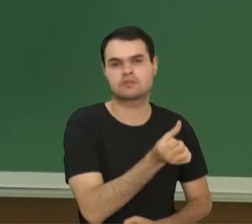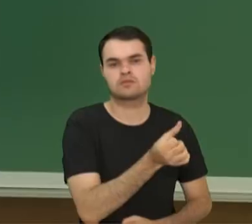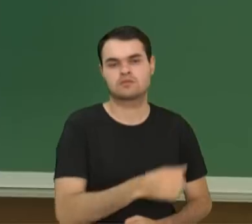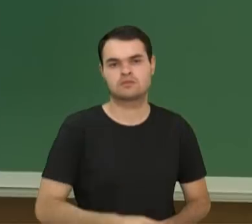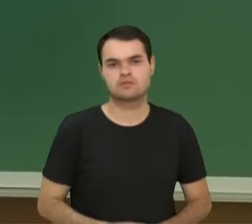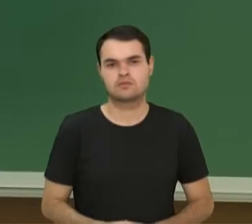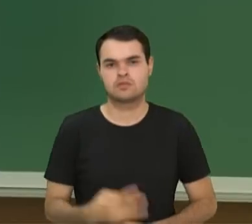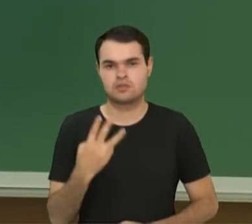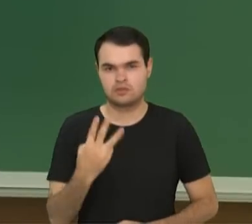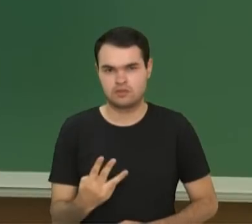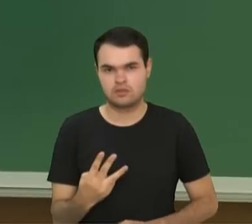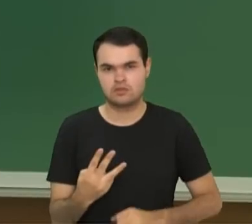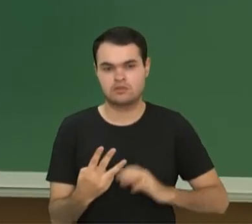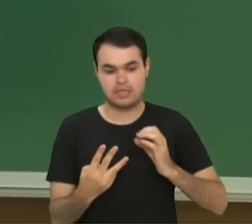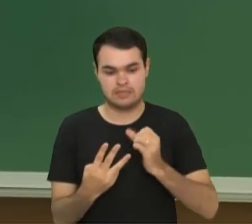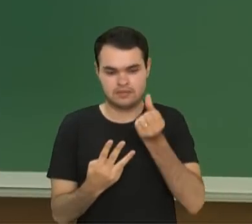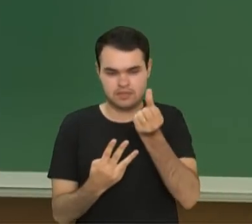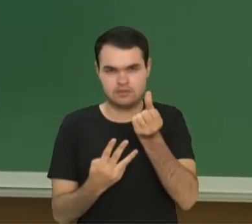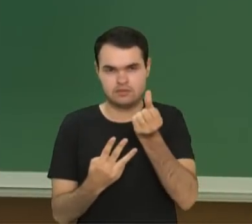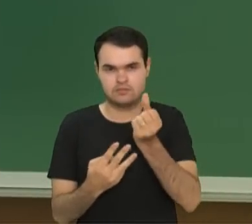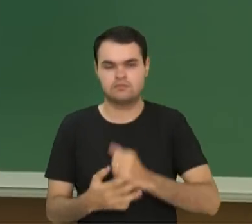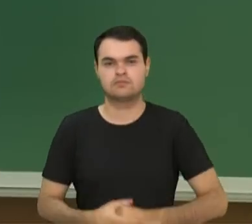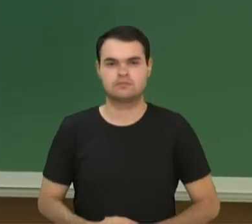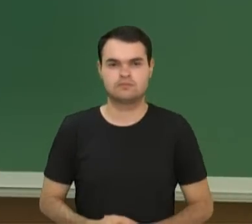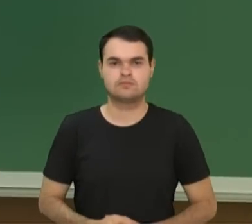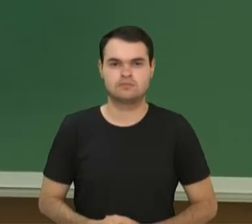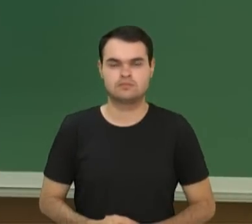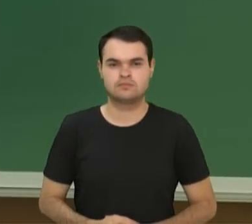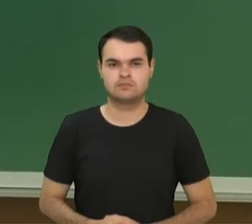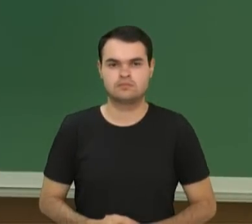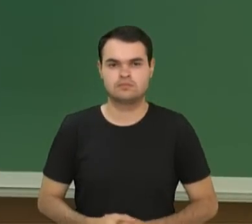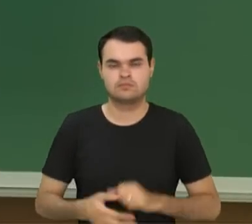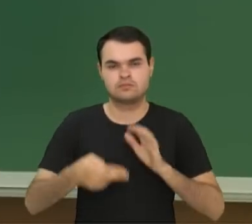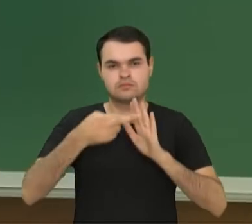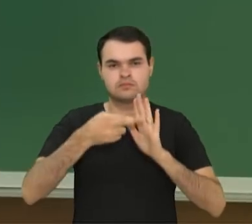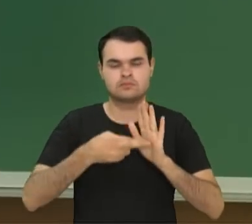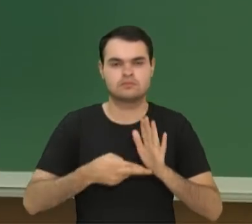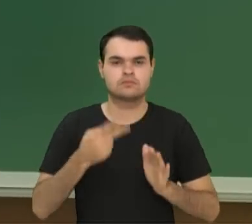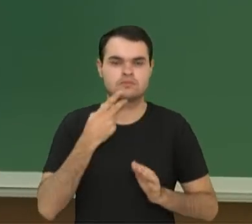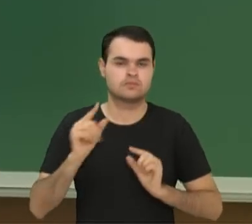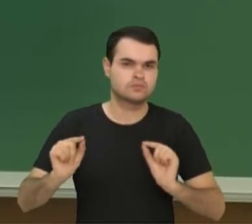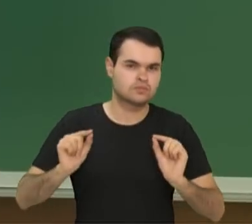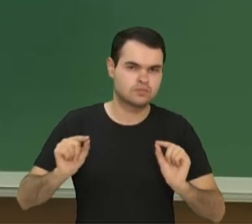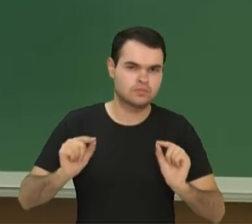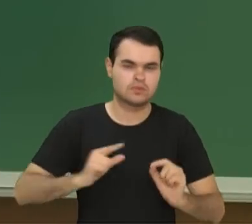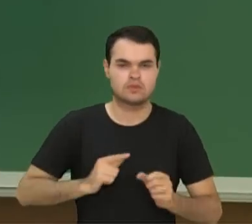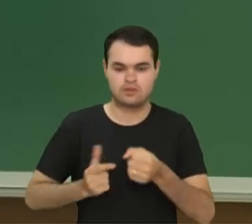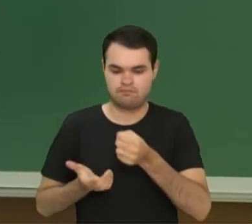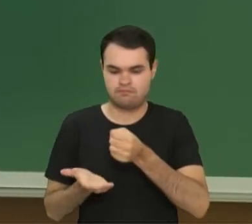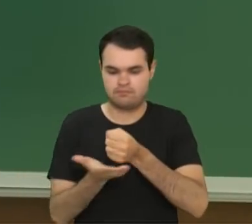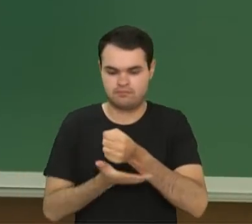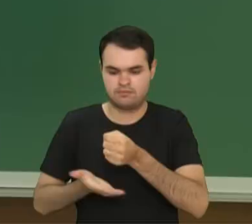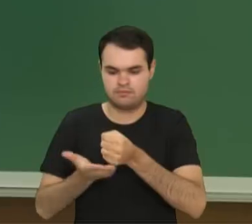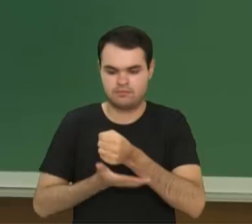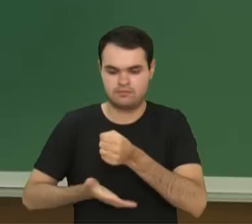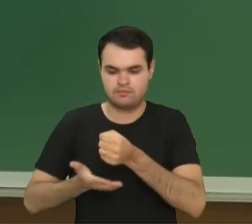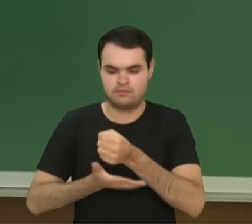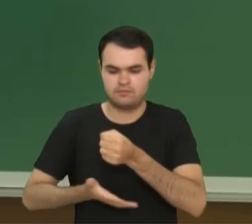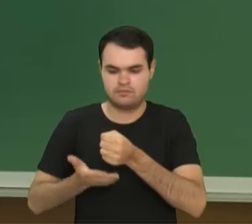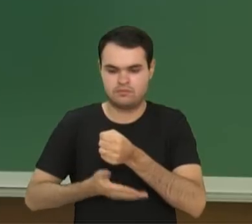6, 3 elevado a 6. A propriedade diz o quê? quando eu tenho a base, um